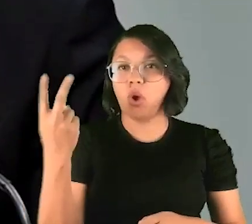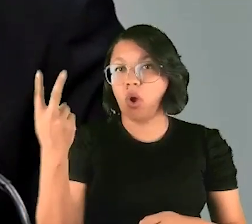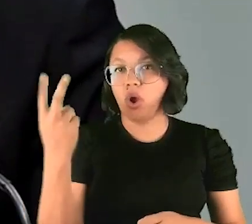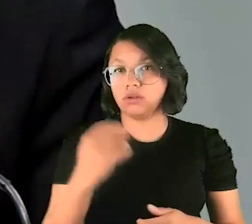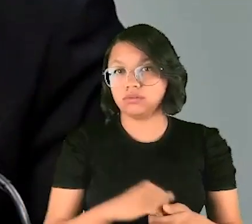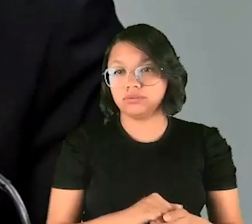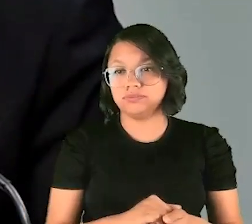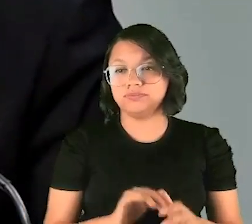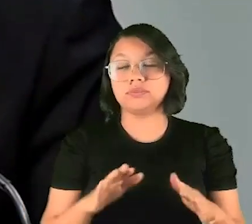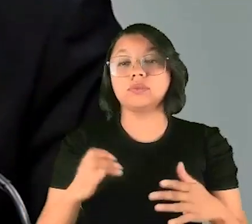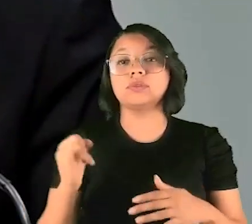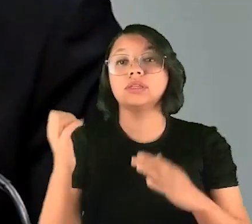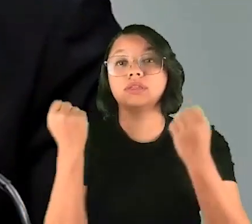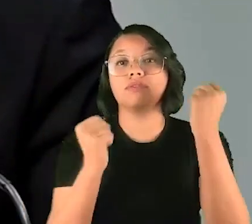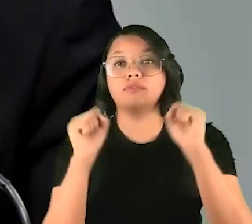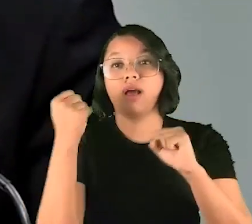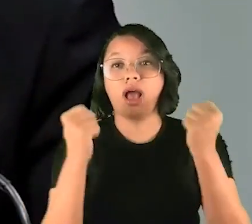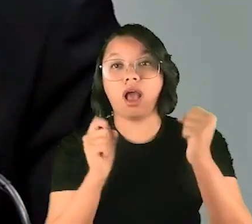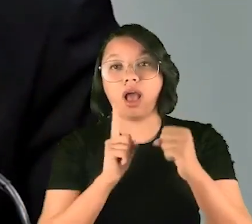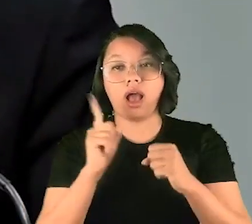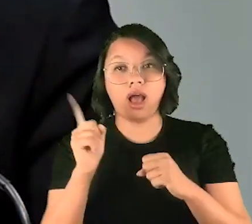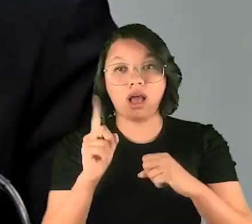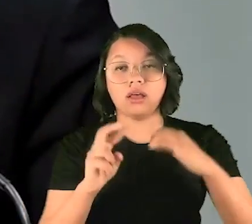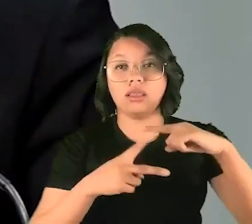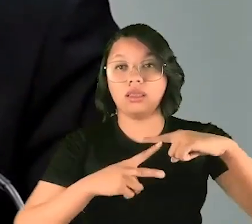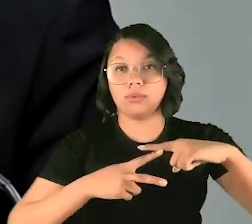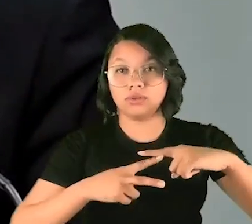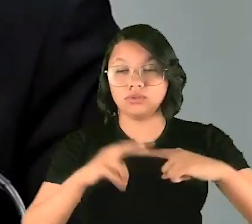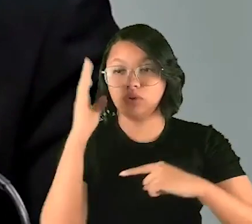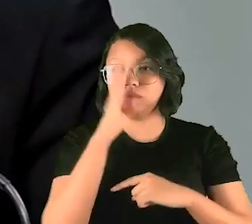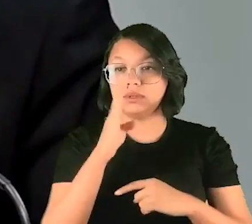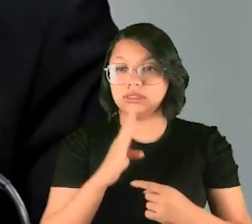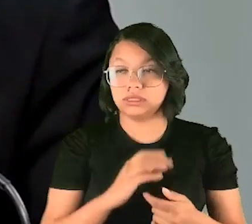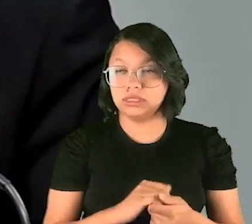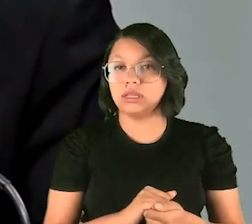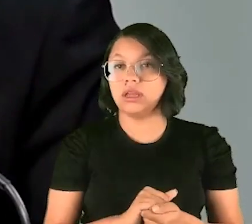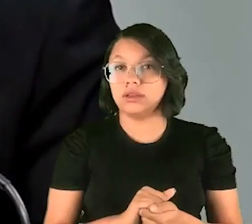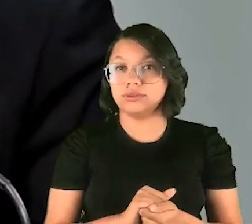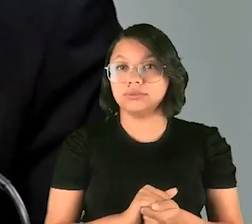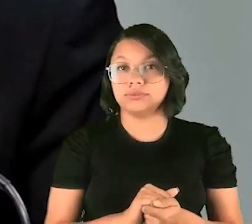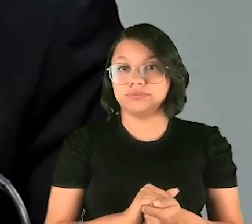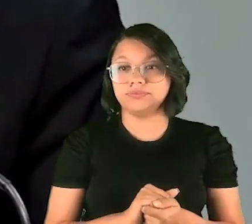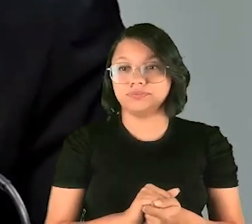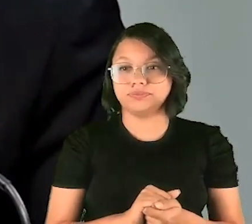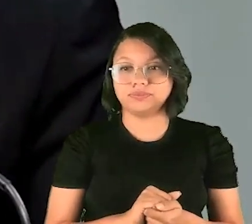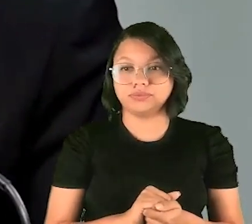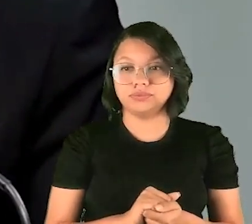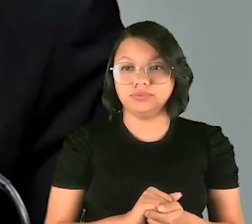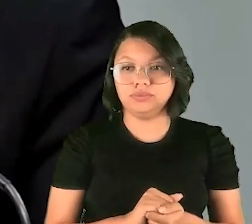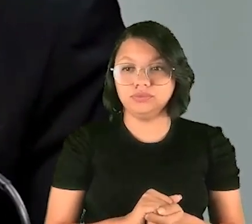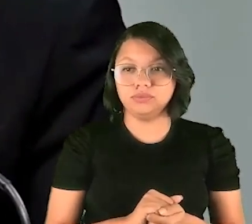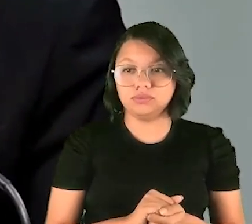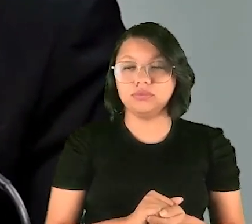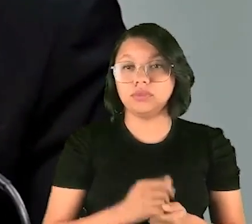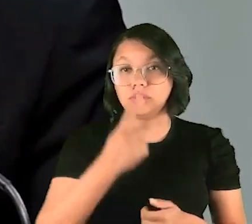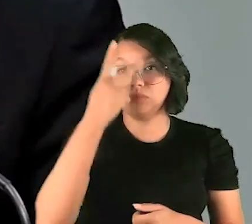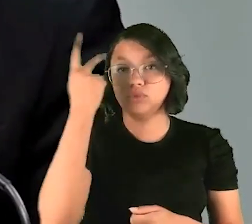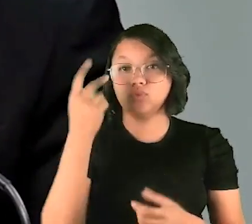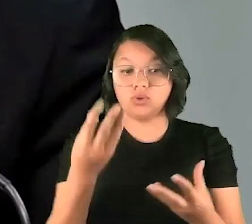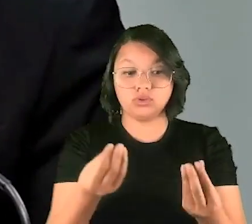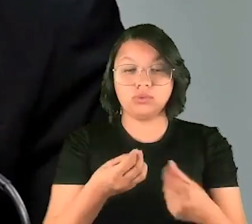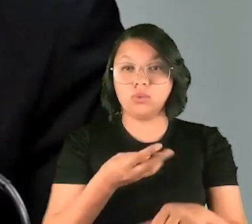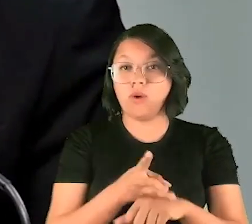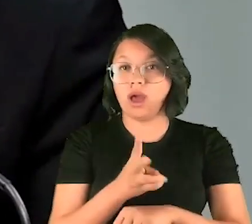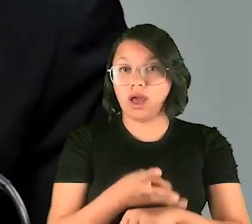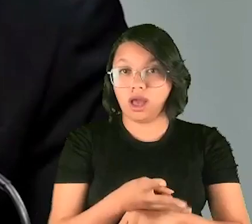quer dizer o quê? Se essa fábrica do Butantan conseguir produzir um produto que aparentemente é eficiente, todo mundo já recebeu no seu WhatsApp a imagem